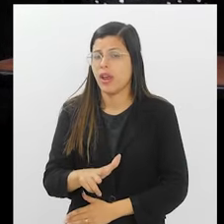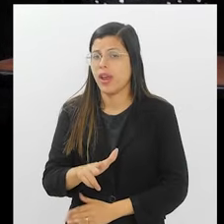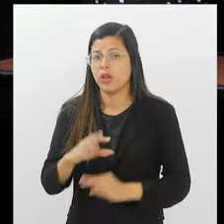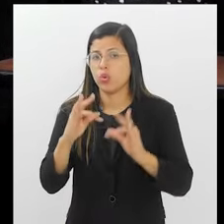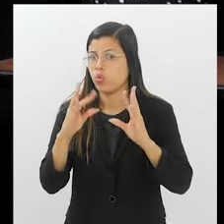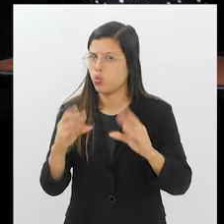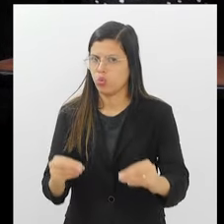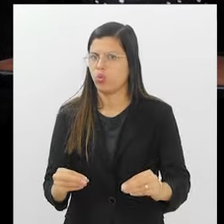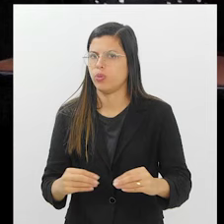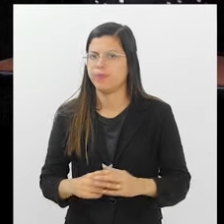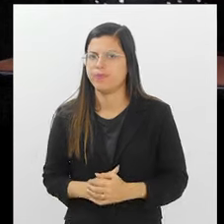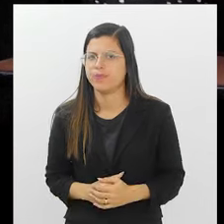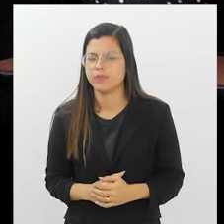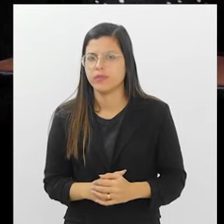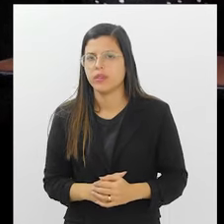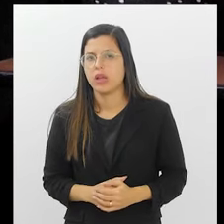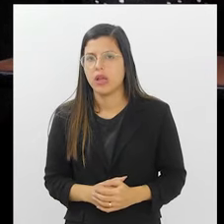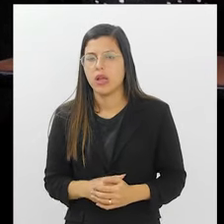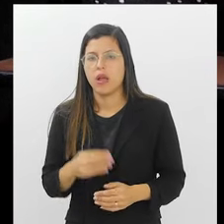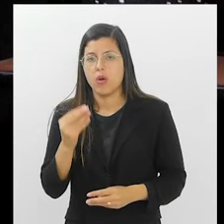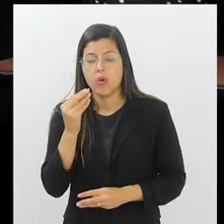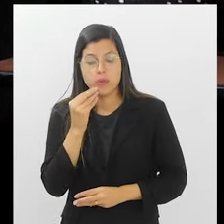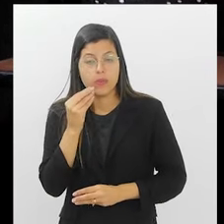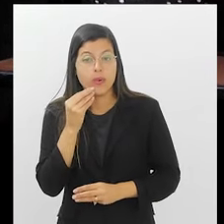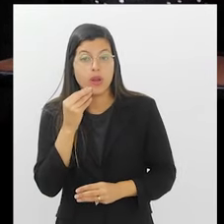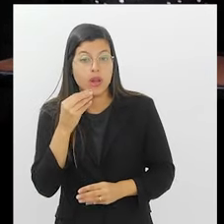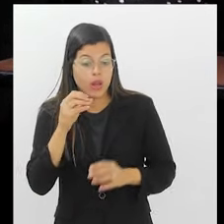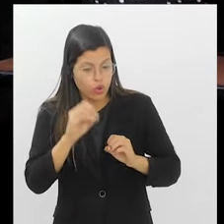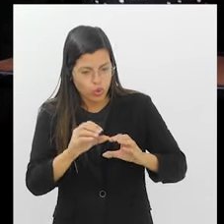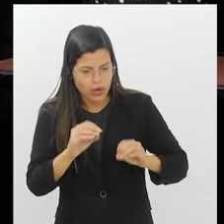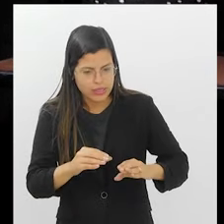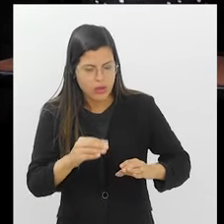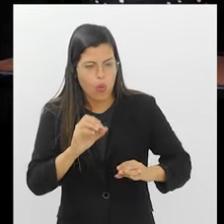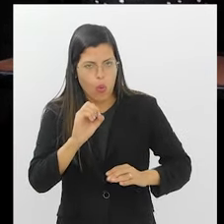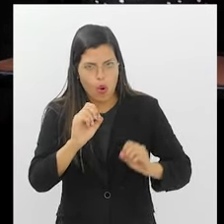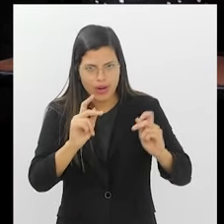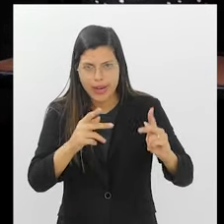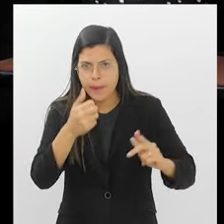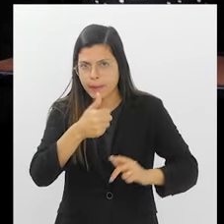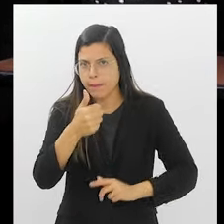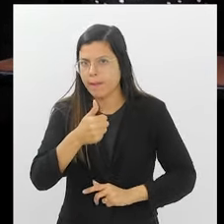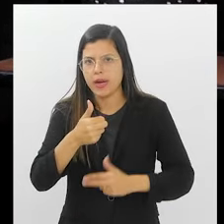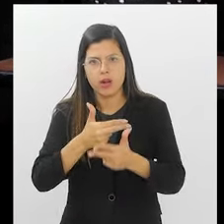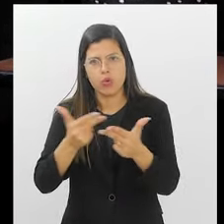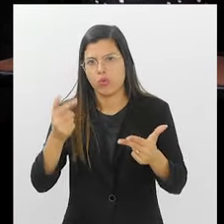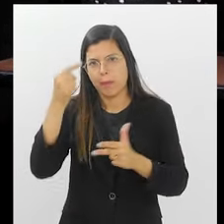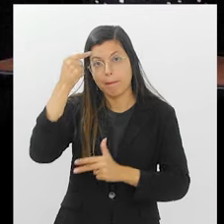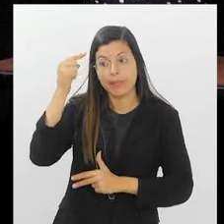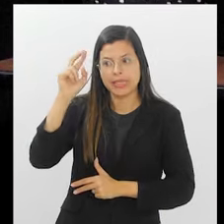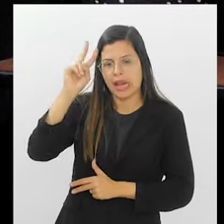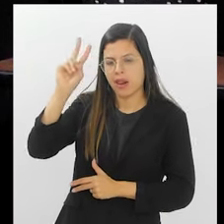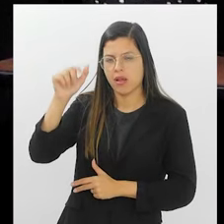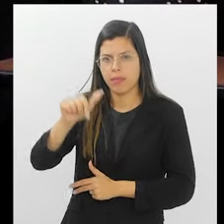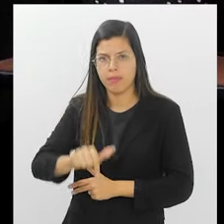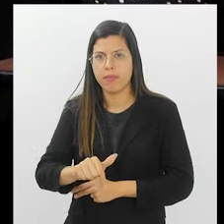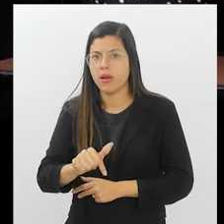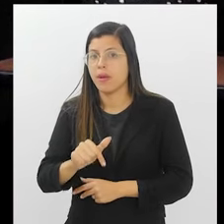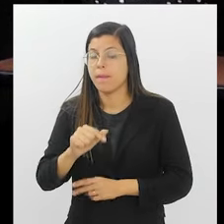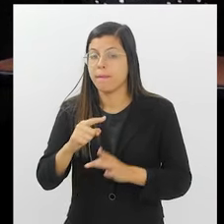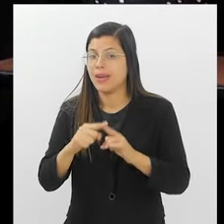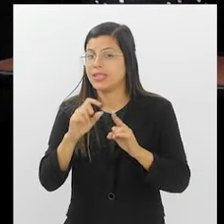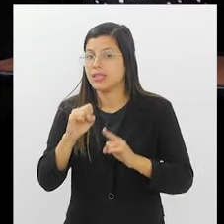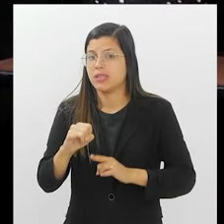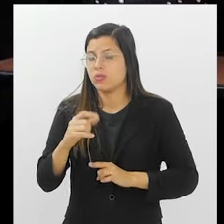A inclusão é em tudo. É claro que a educação é a primeira coisa que a gente pensa. E se nós